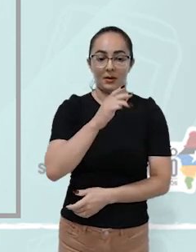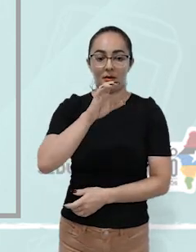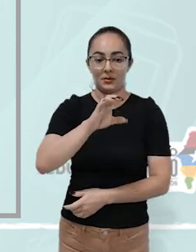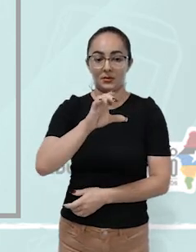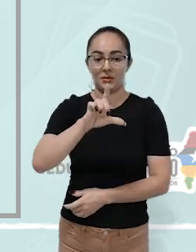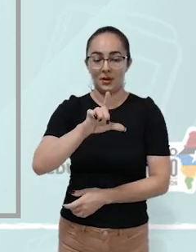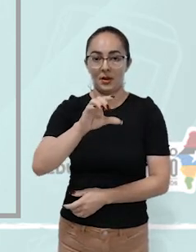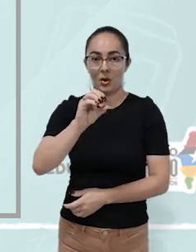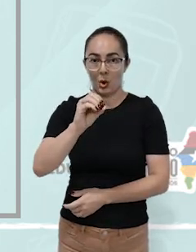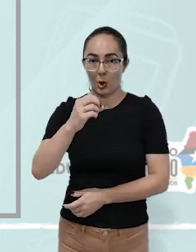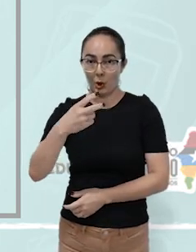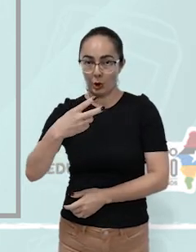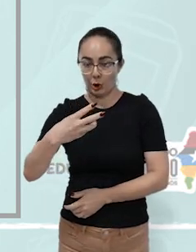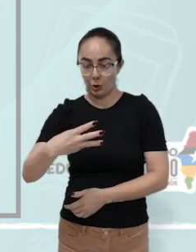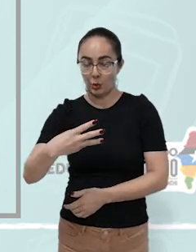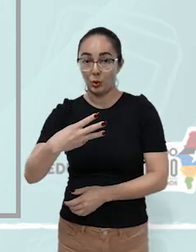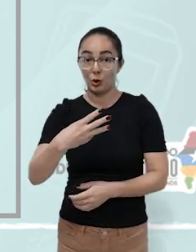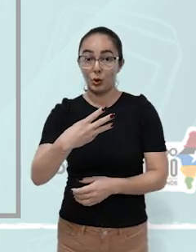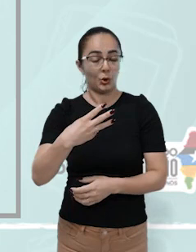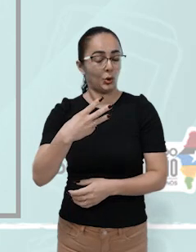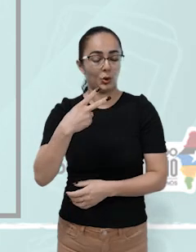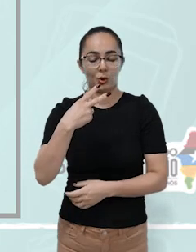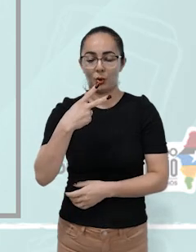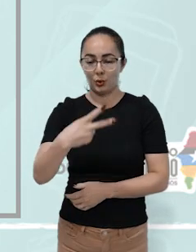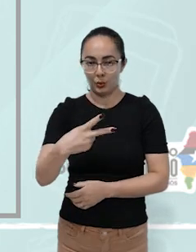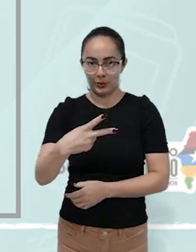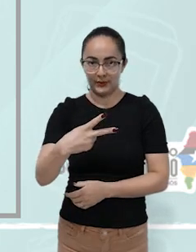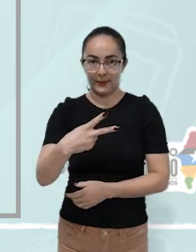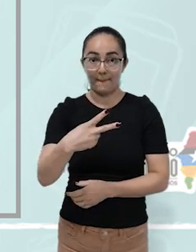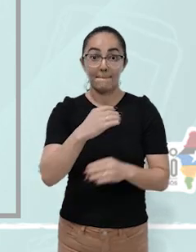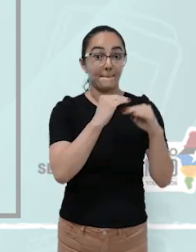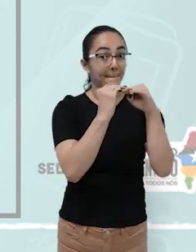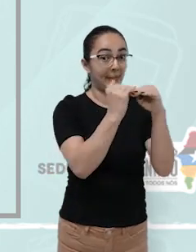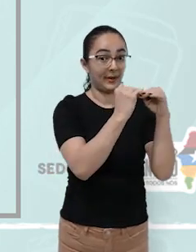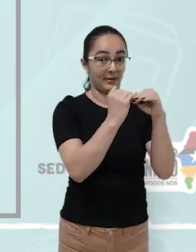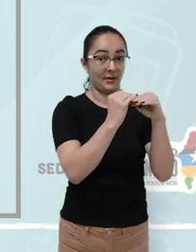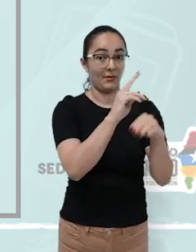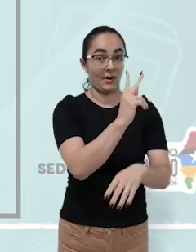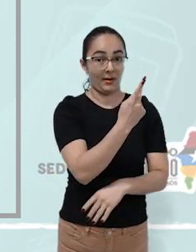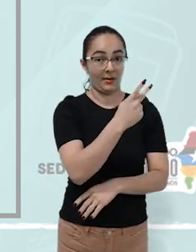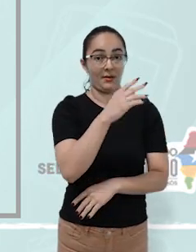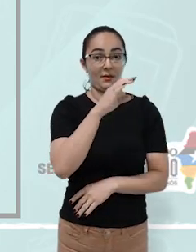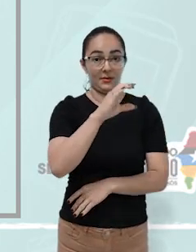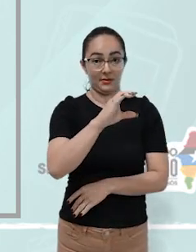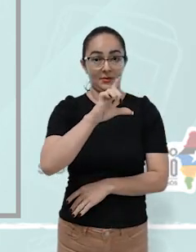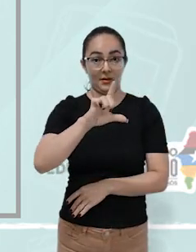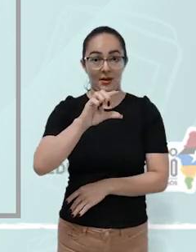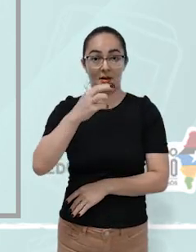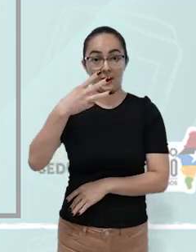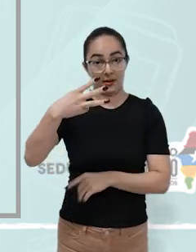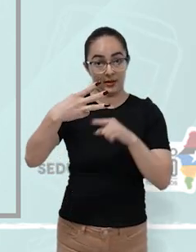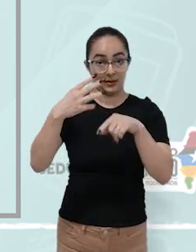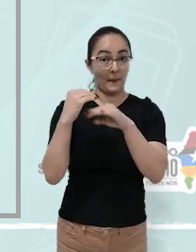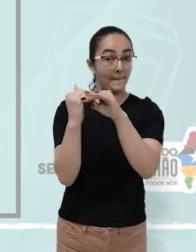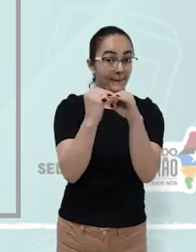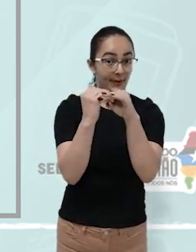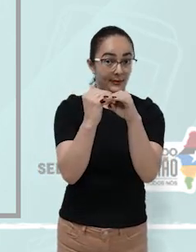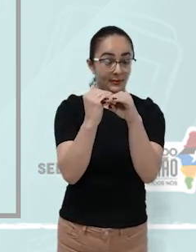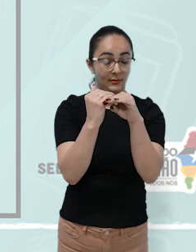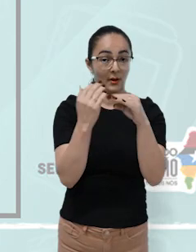HClO3. Esse agora tem um oxigênio a menos. Então, eu vou trocar a terminação ico por